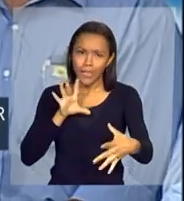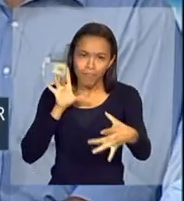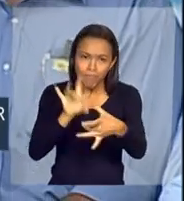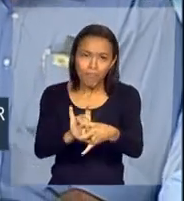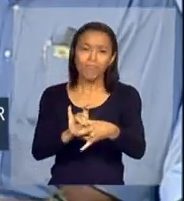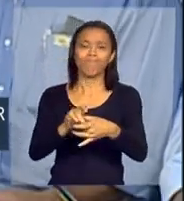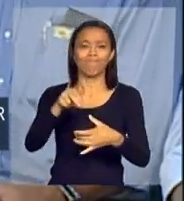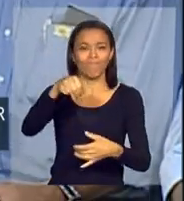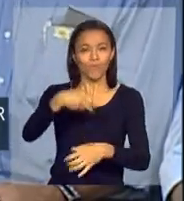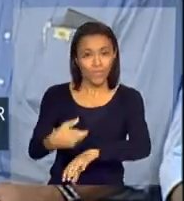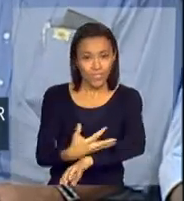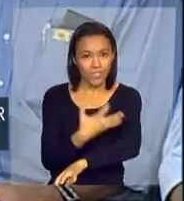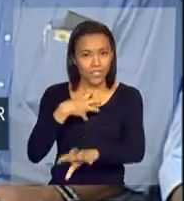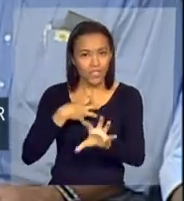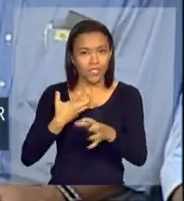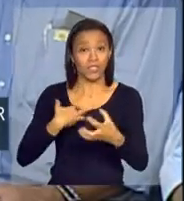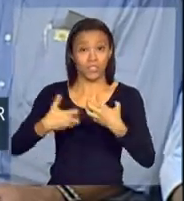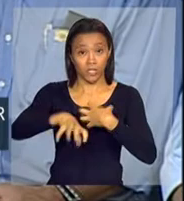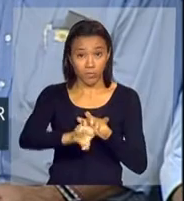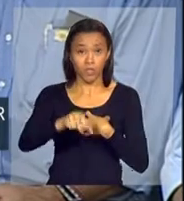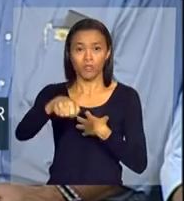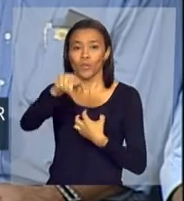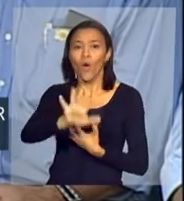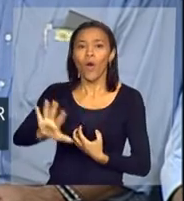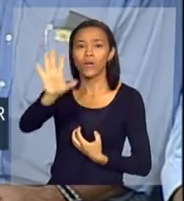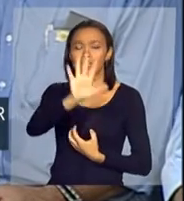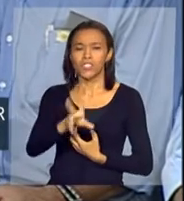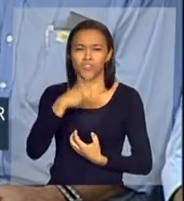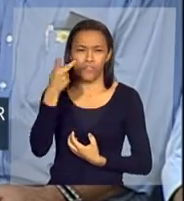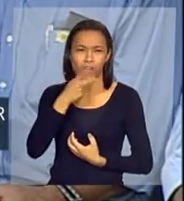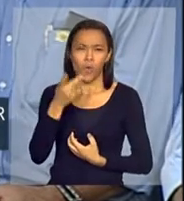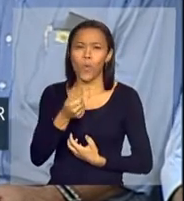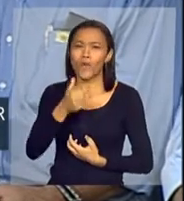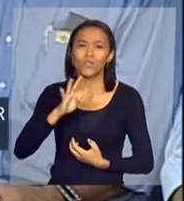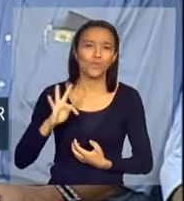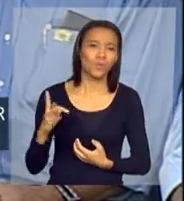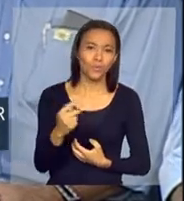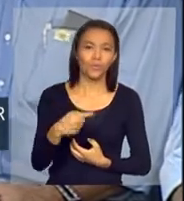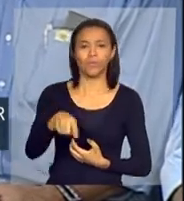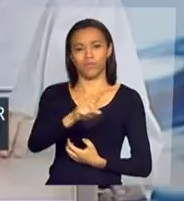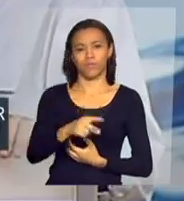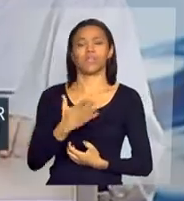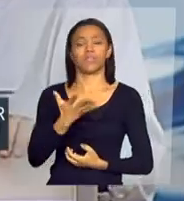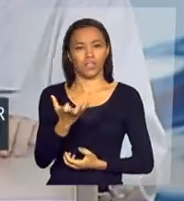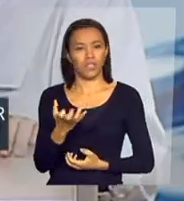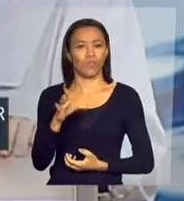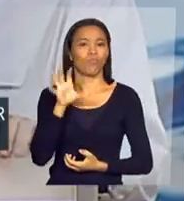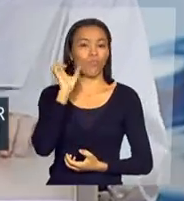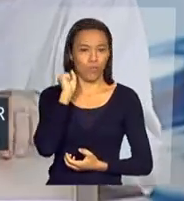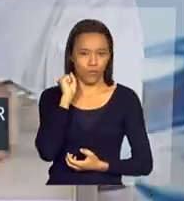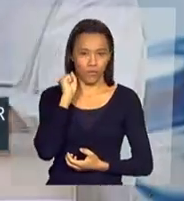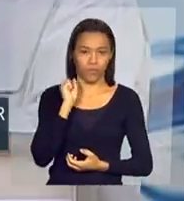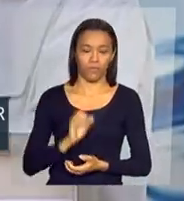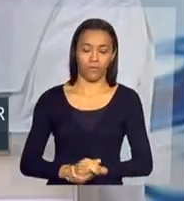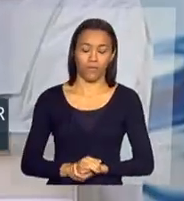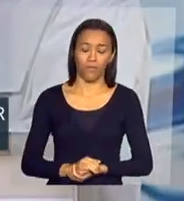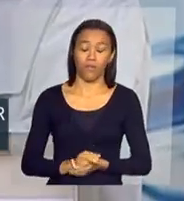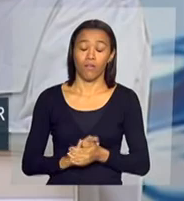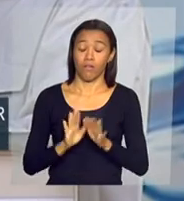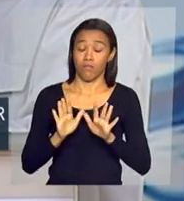do Nordeste, falou aqui quase tudo que vocês gostariam de ouvir. Mas